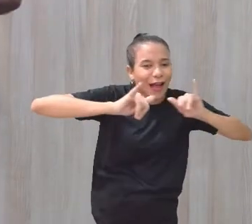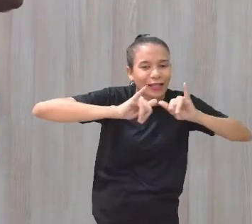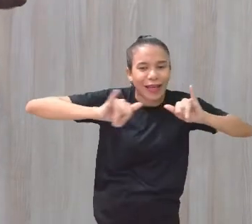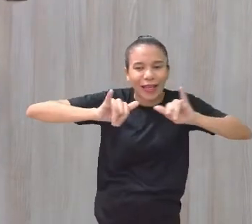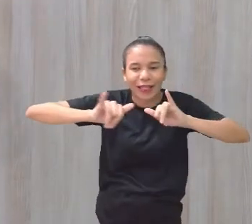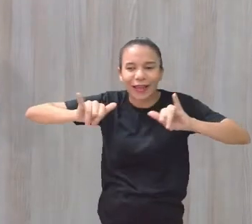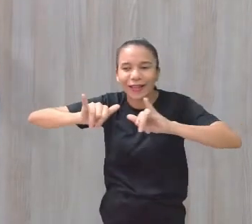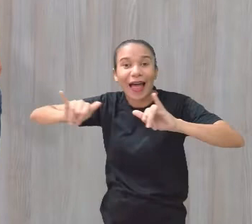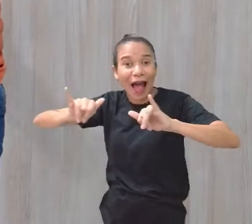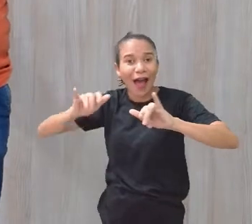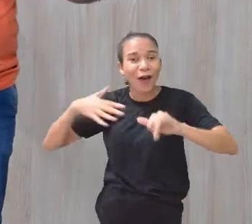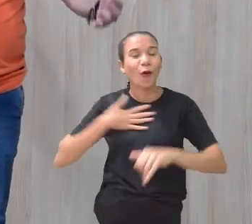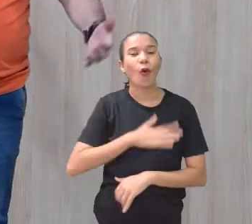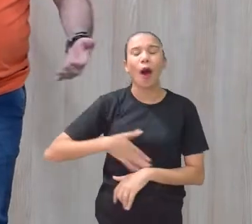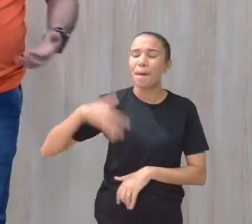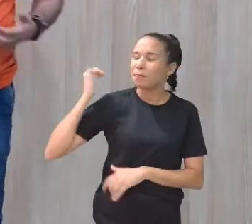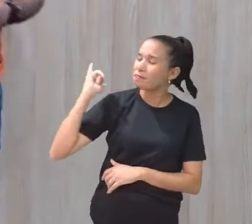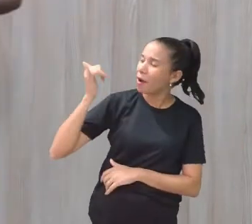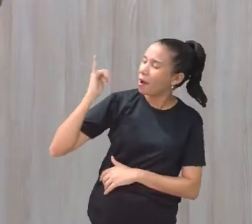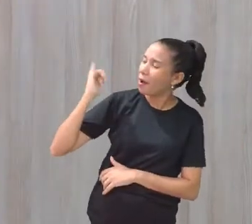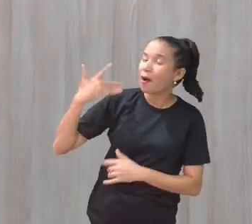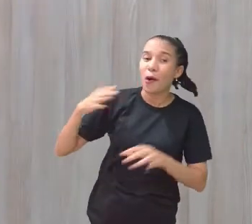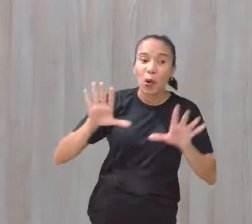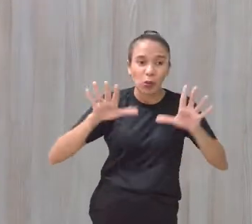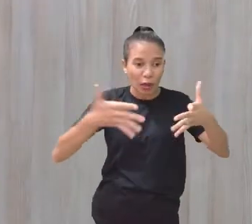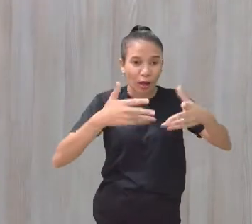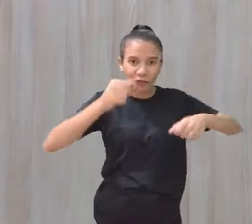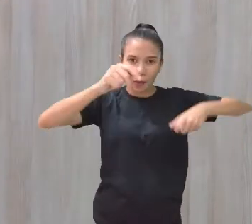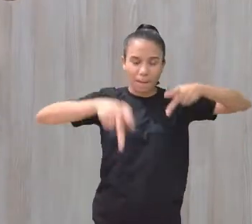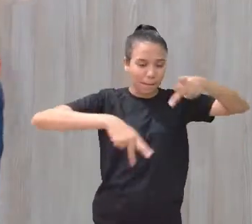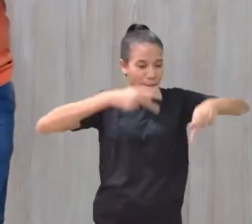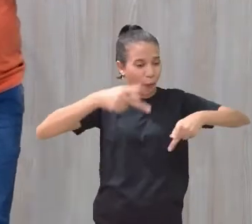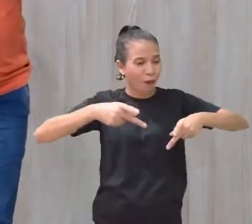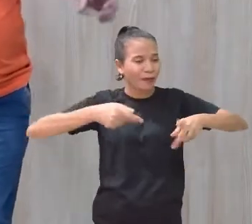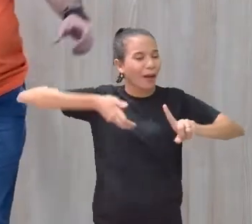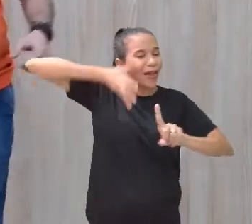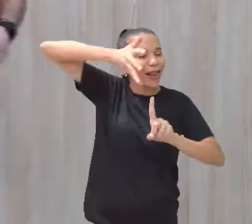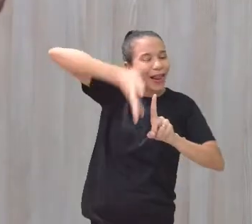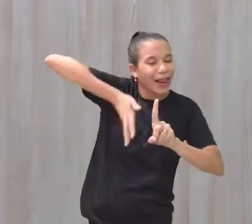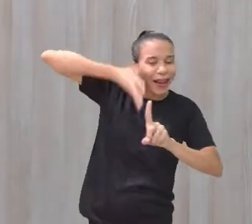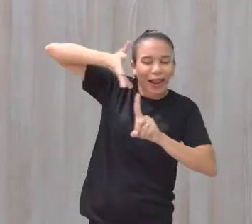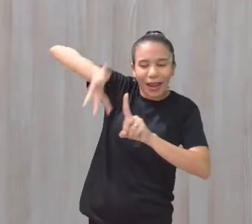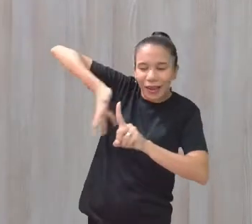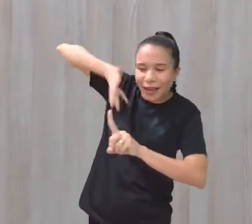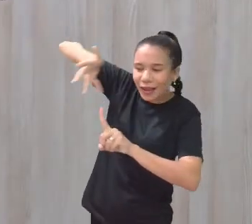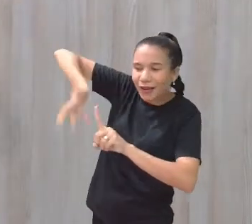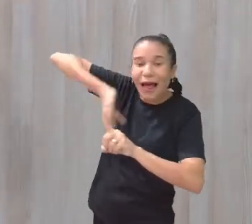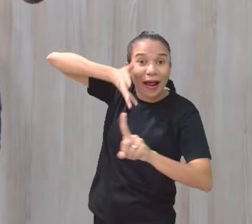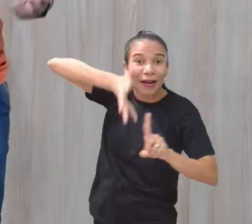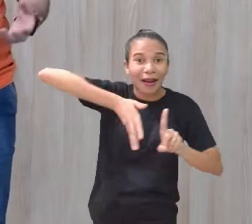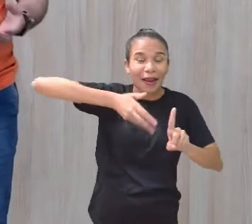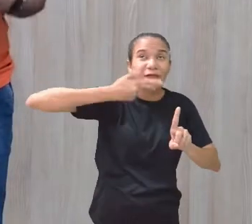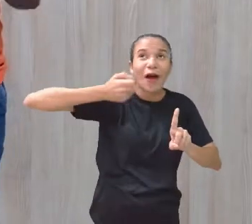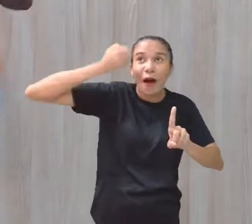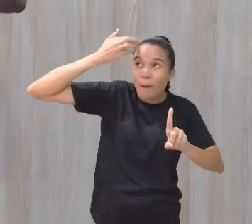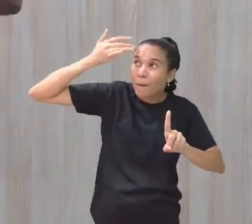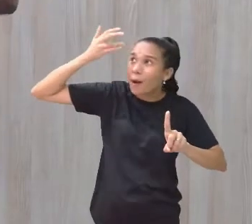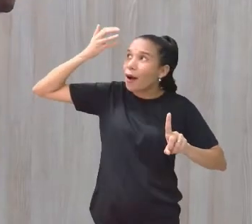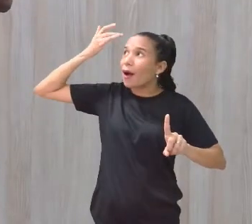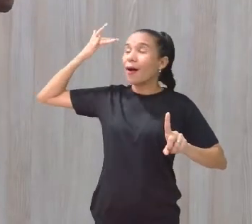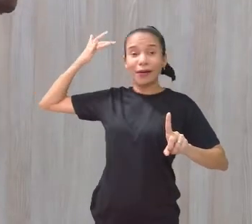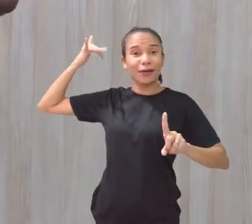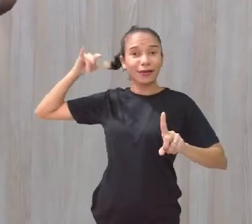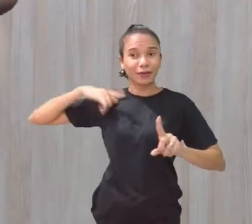né? Que eles juntavam ali o povo, né? E começavam a contar a história dos antepassados daquele